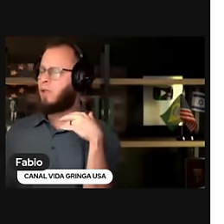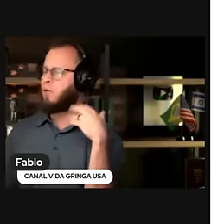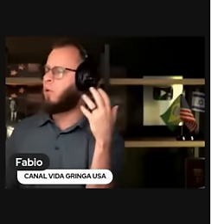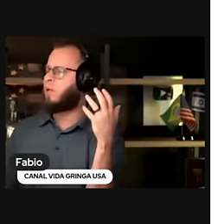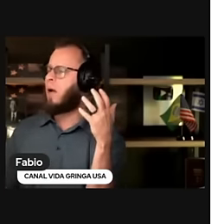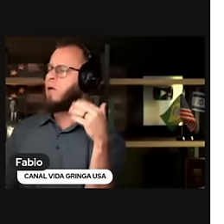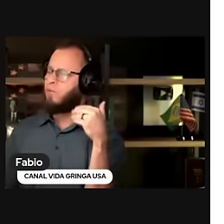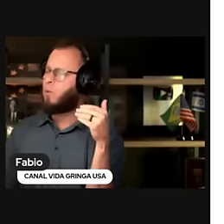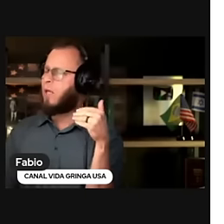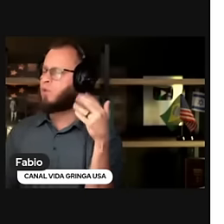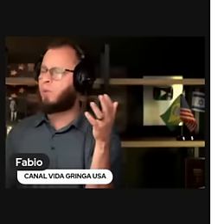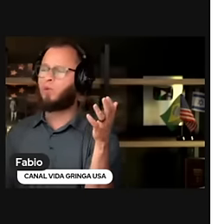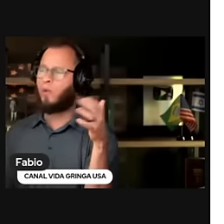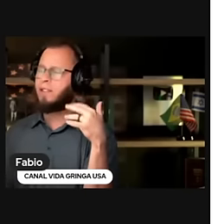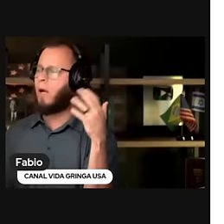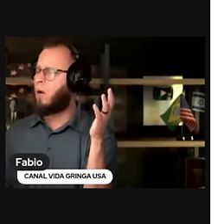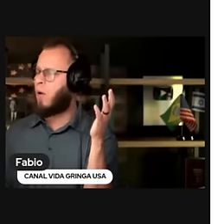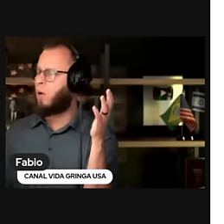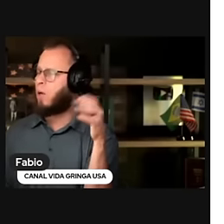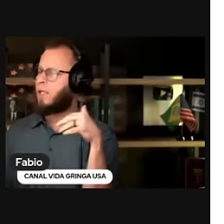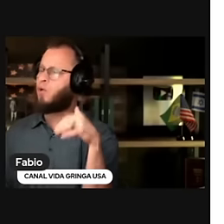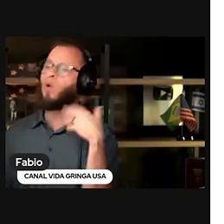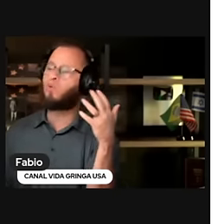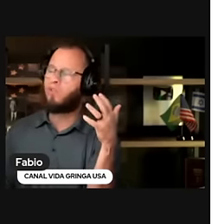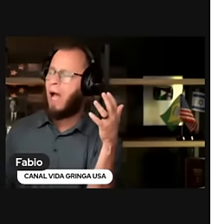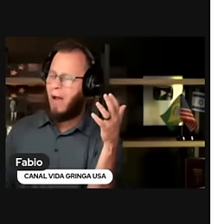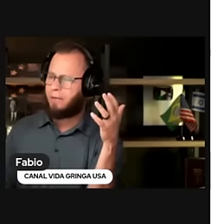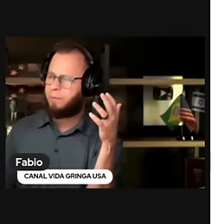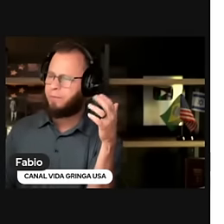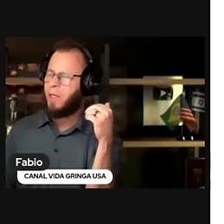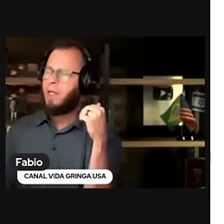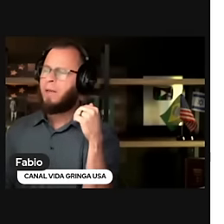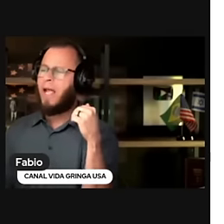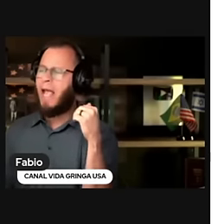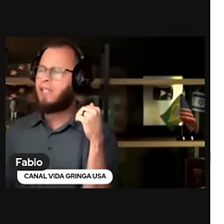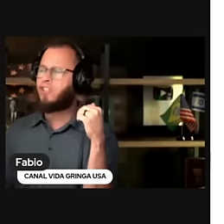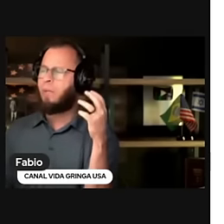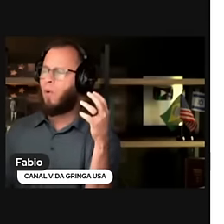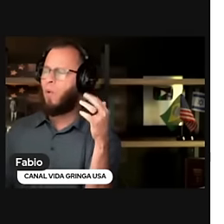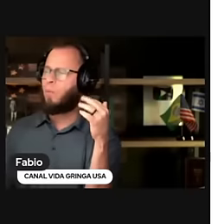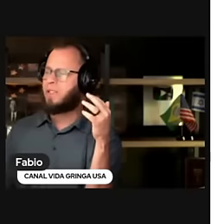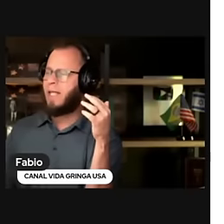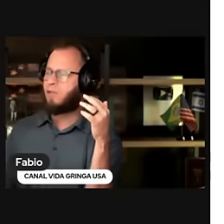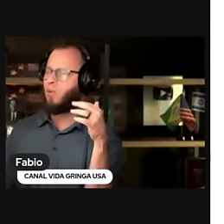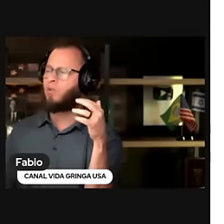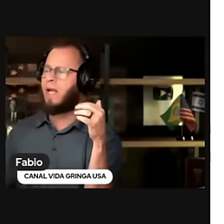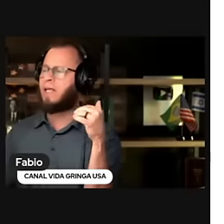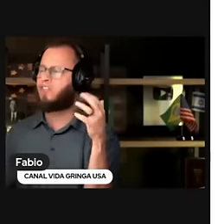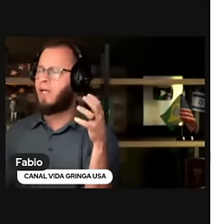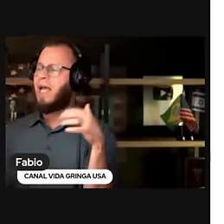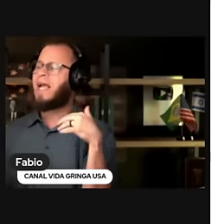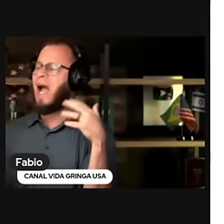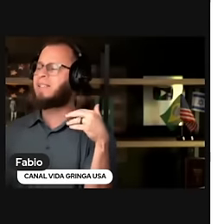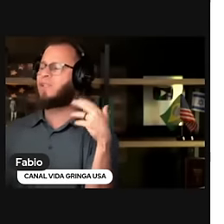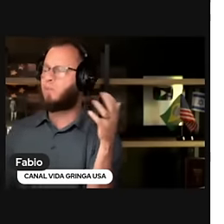tentando vincular vincular os promotores e outros a biden ele chamou o processo contra ele